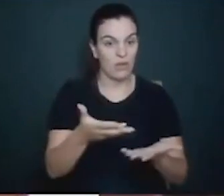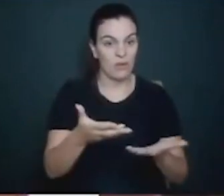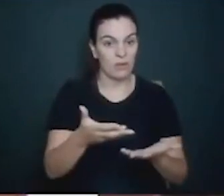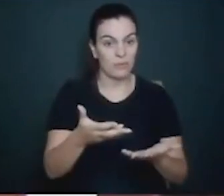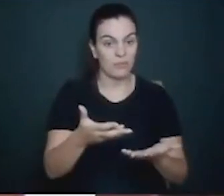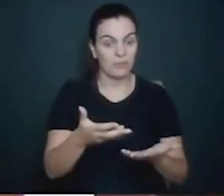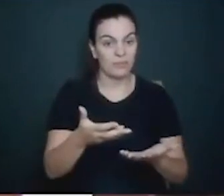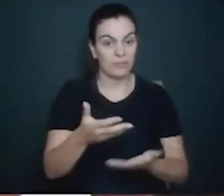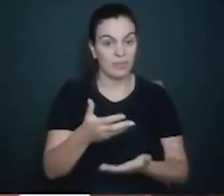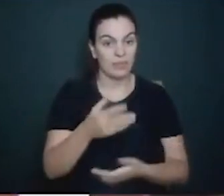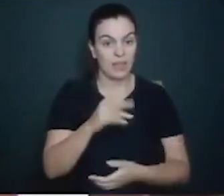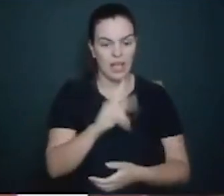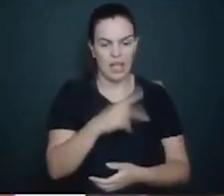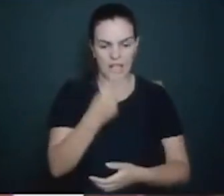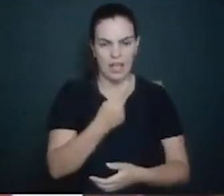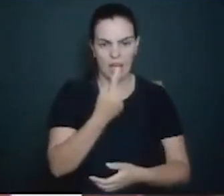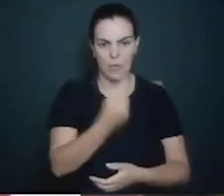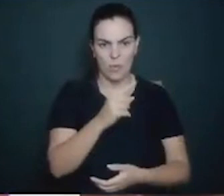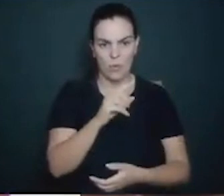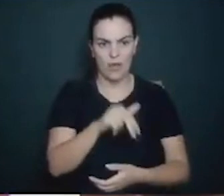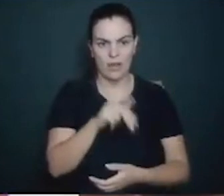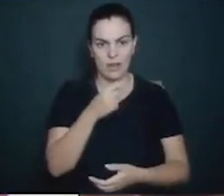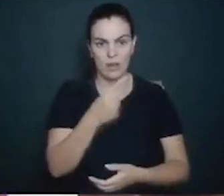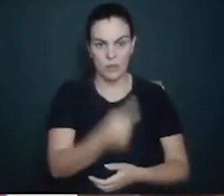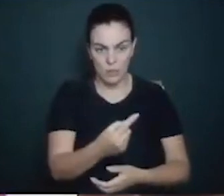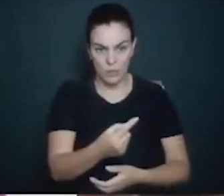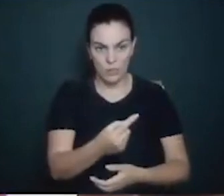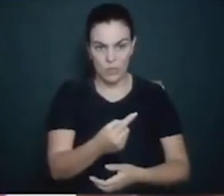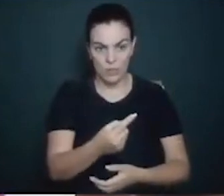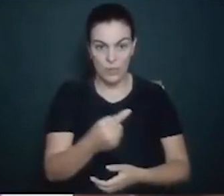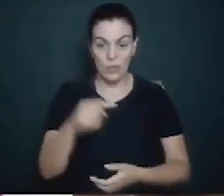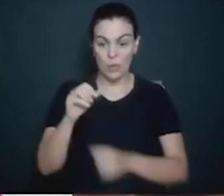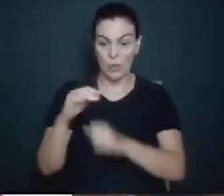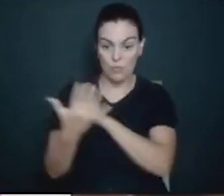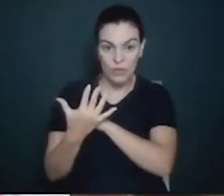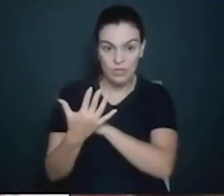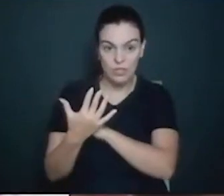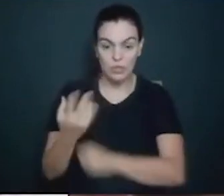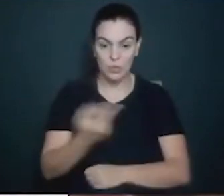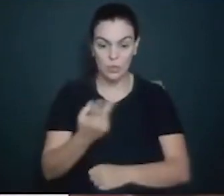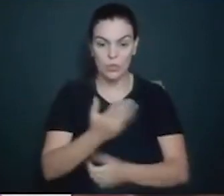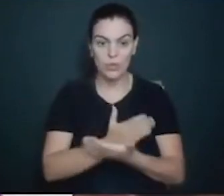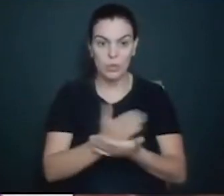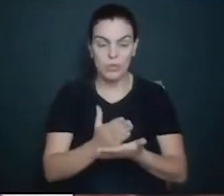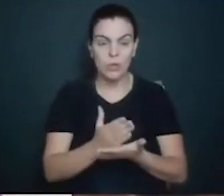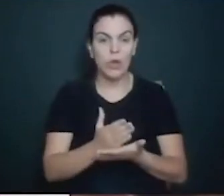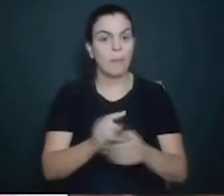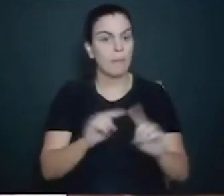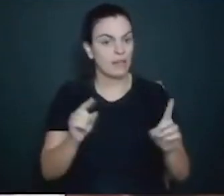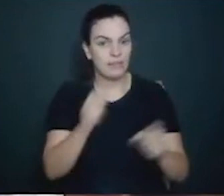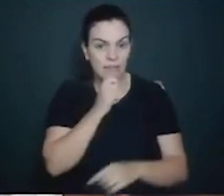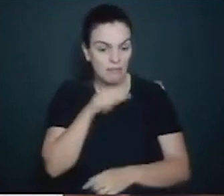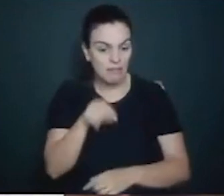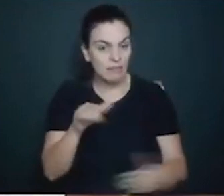lembro H1N1, eu lembro o Covid, que ainda permanecem determinando mortes e crises